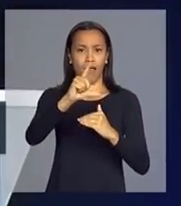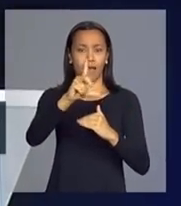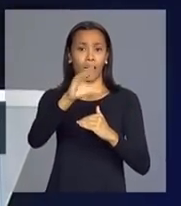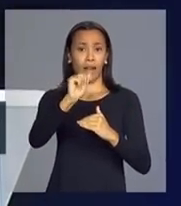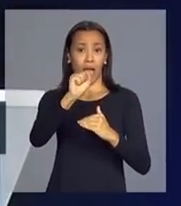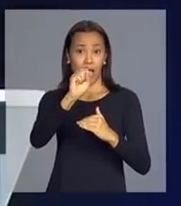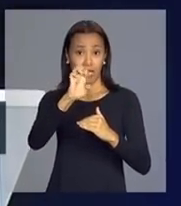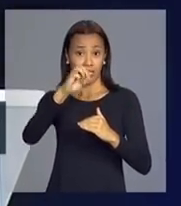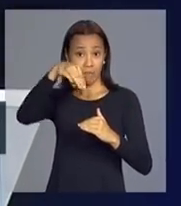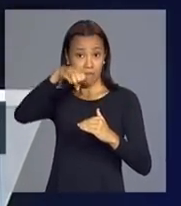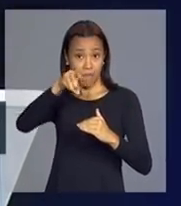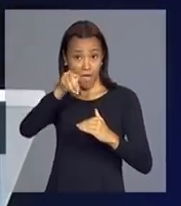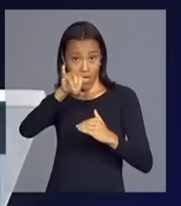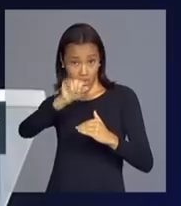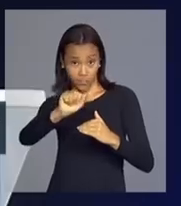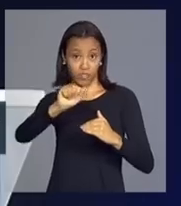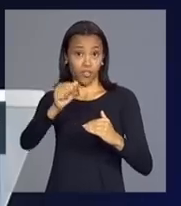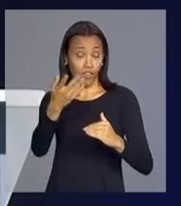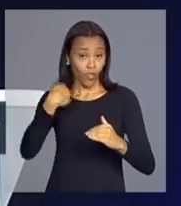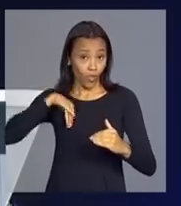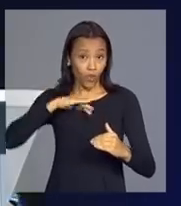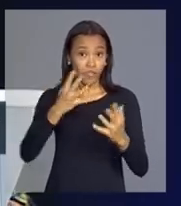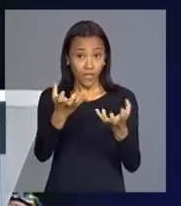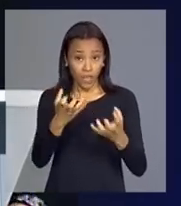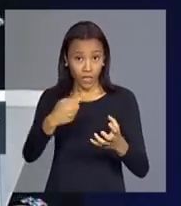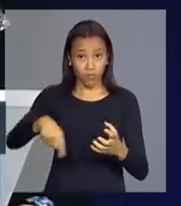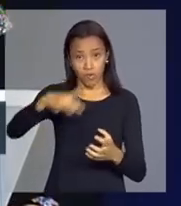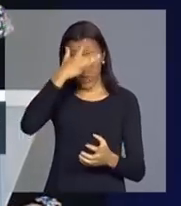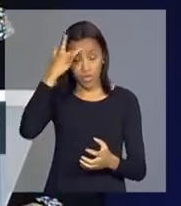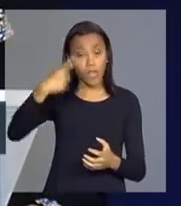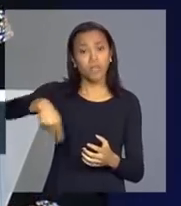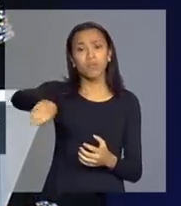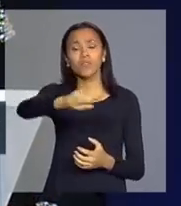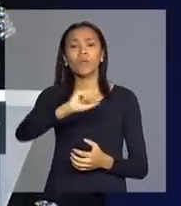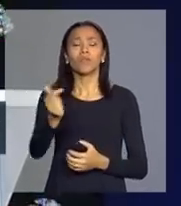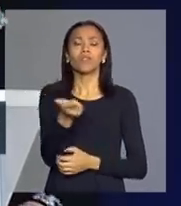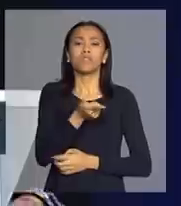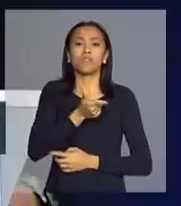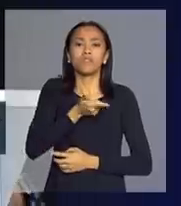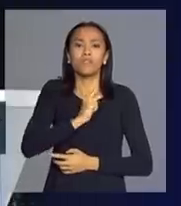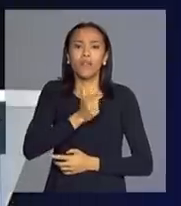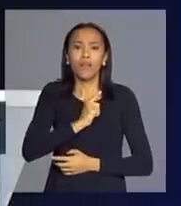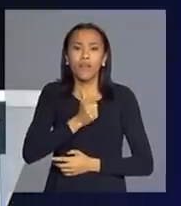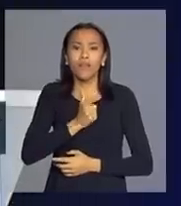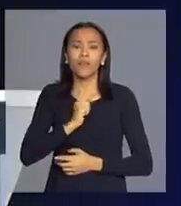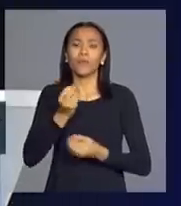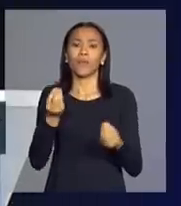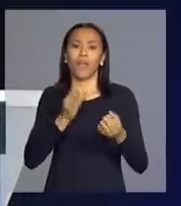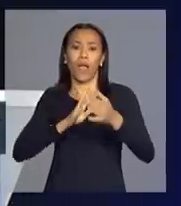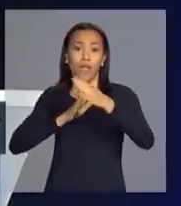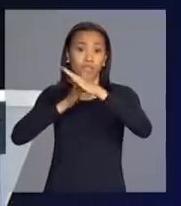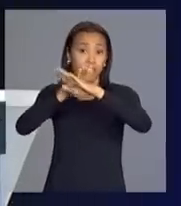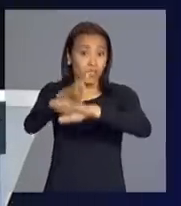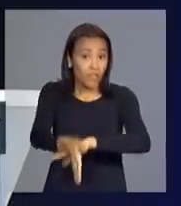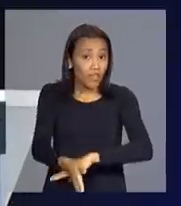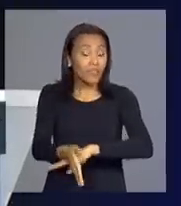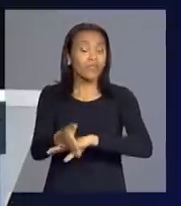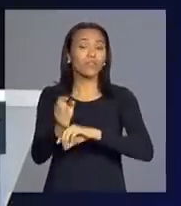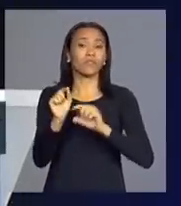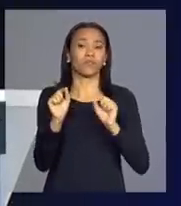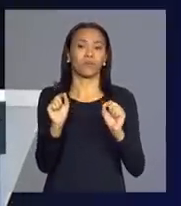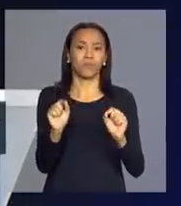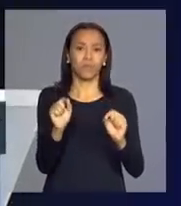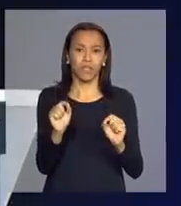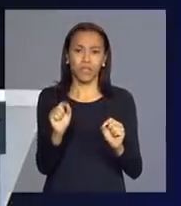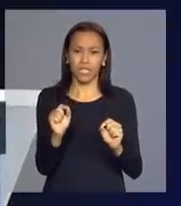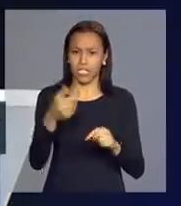em que as pessoas tenham acesso à condição